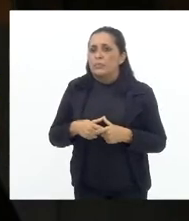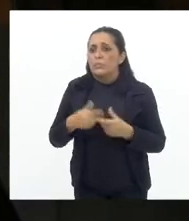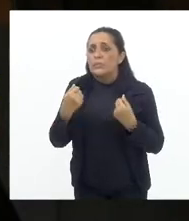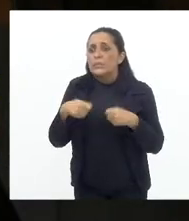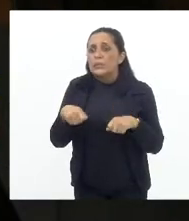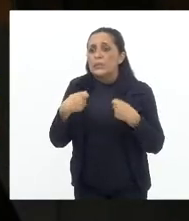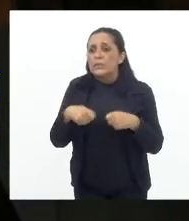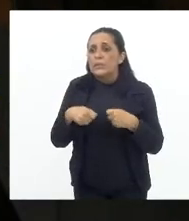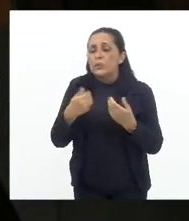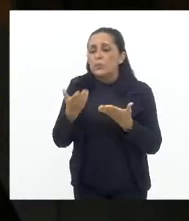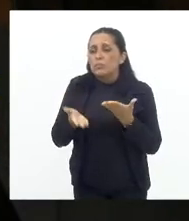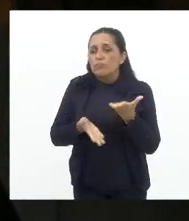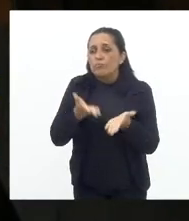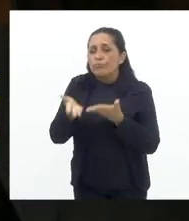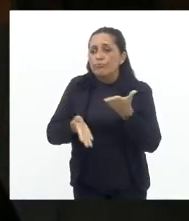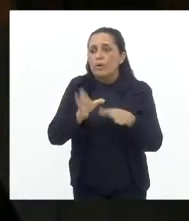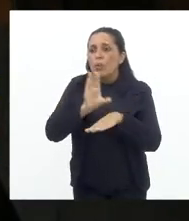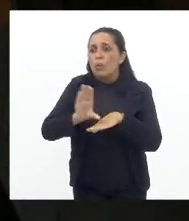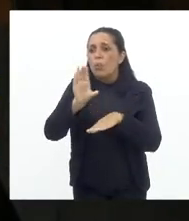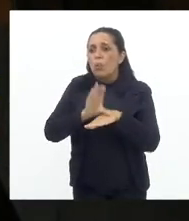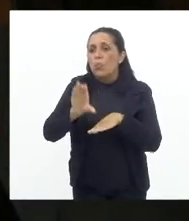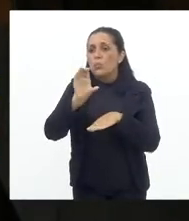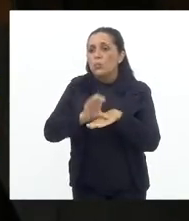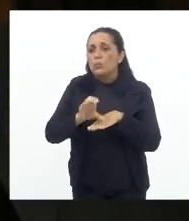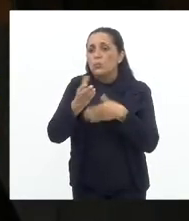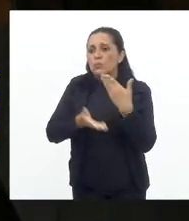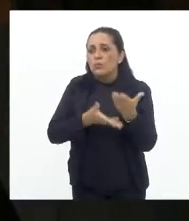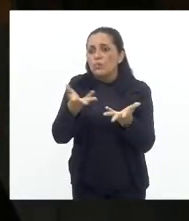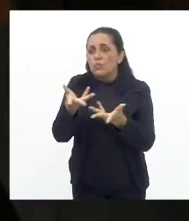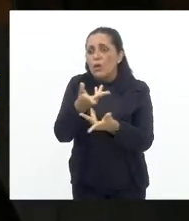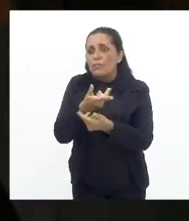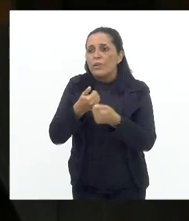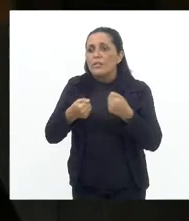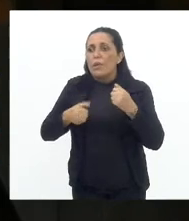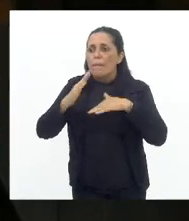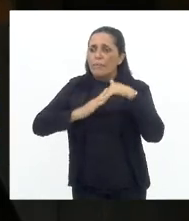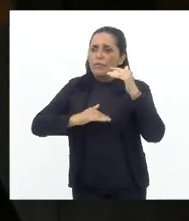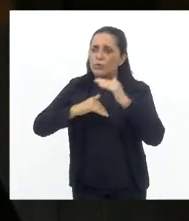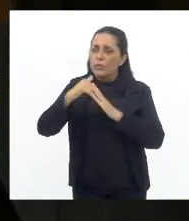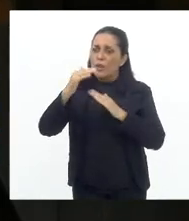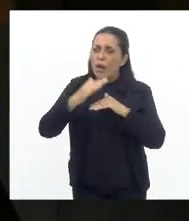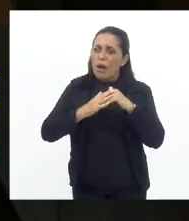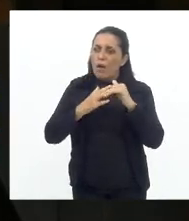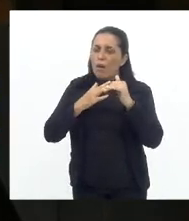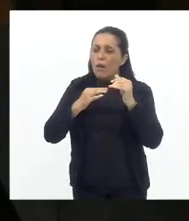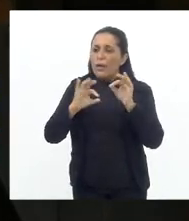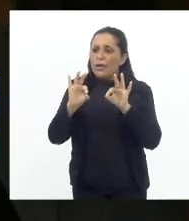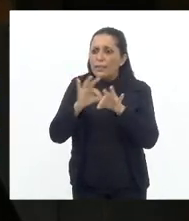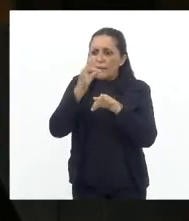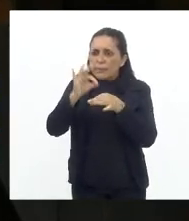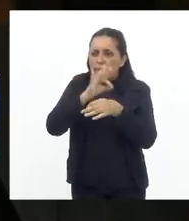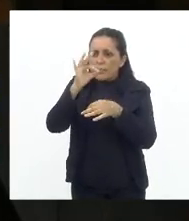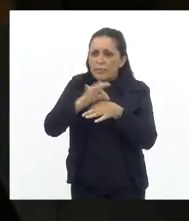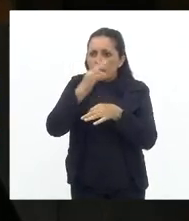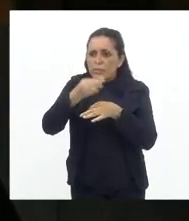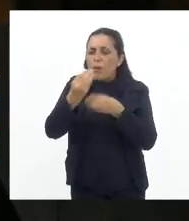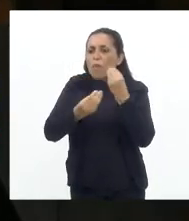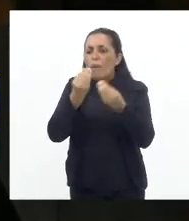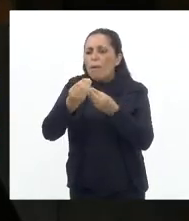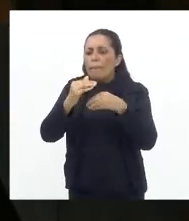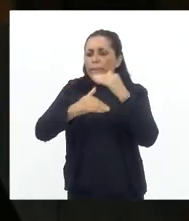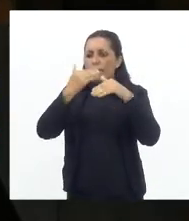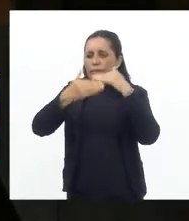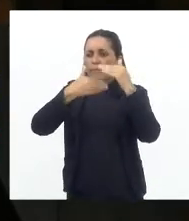objeto de um curso de formação de qualificação profissional na área da tecelagem não é para que possam desenvolver